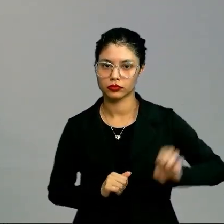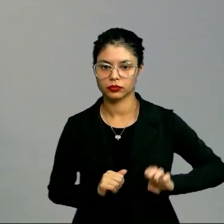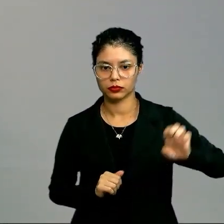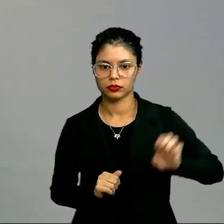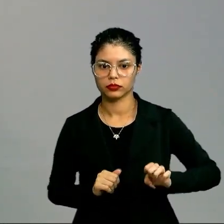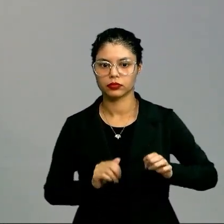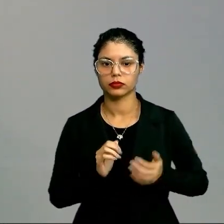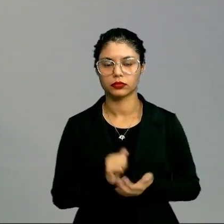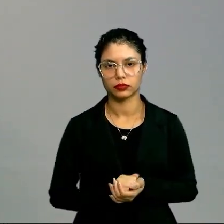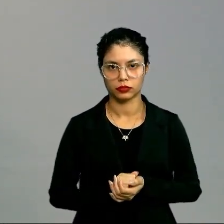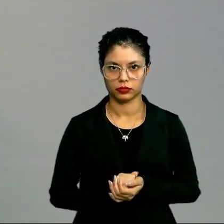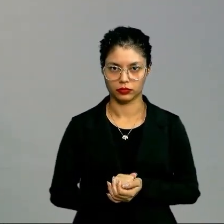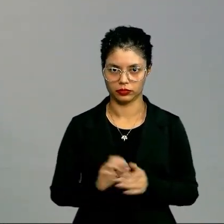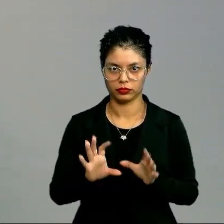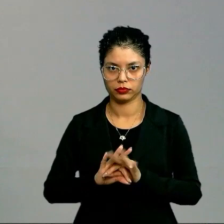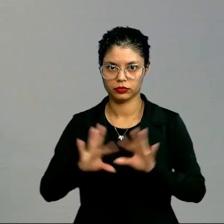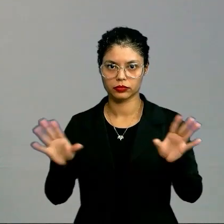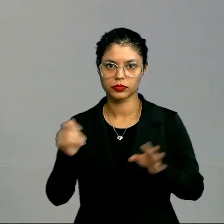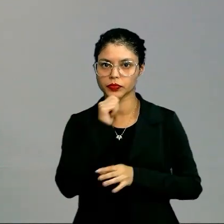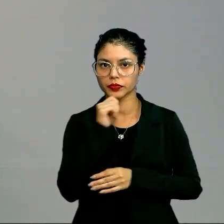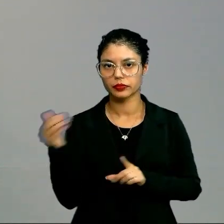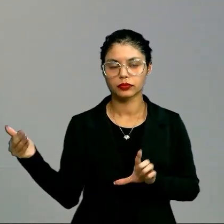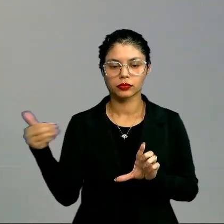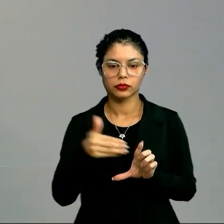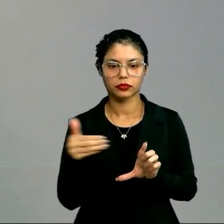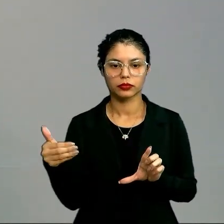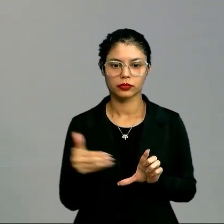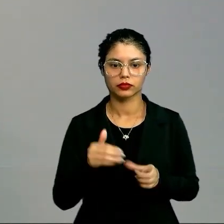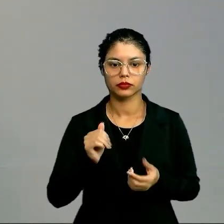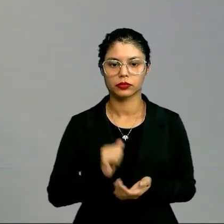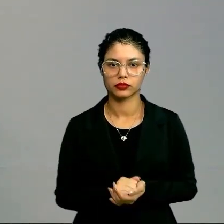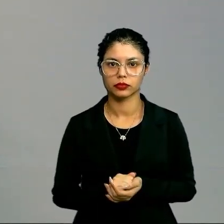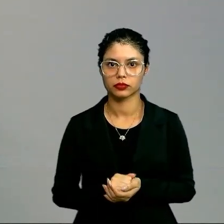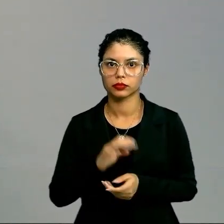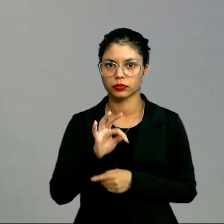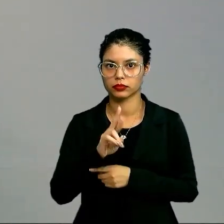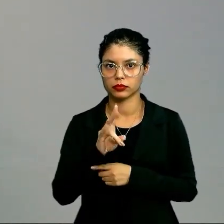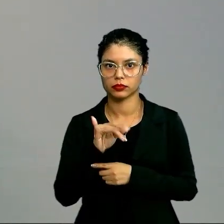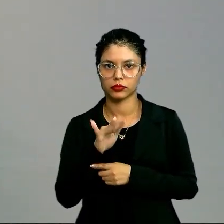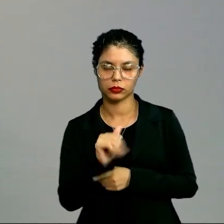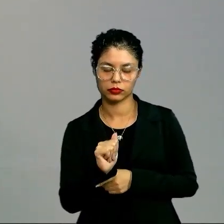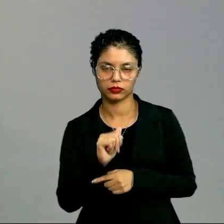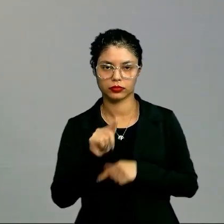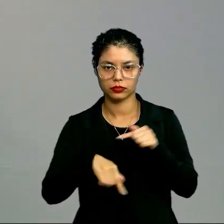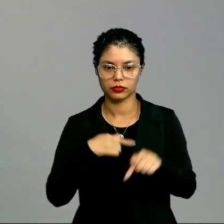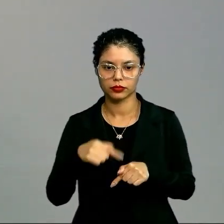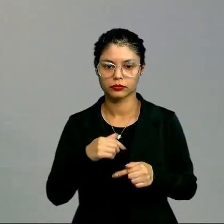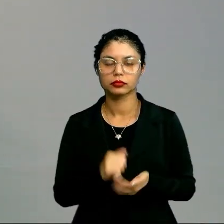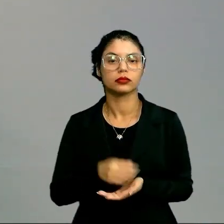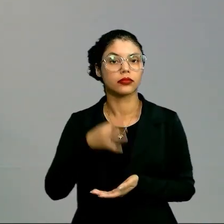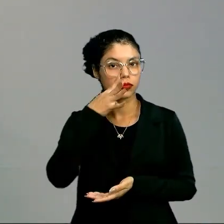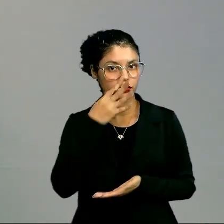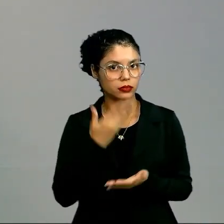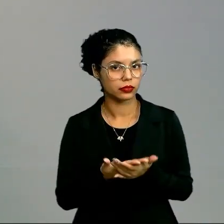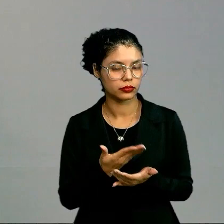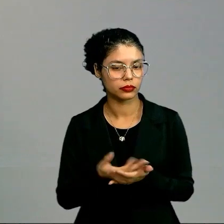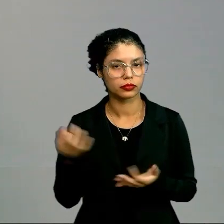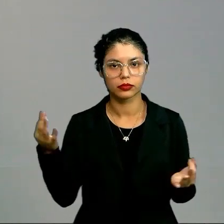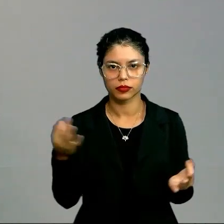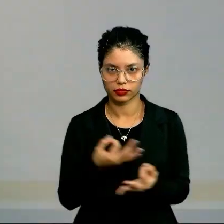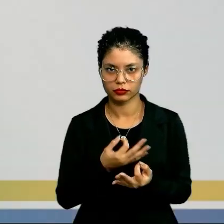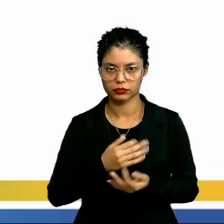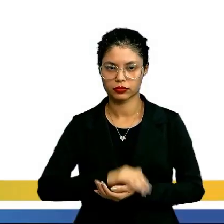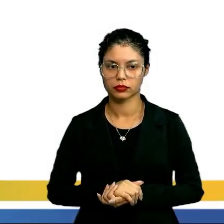esquerda, que liberam calor. Também tem na plataforma a aula de termoquímica, então vá lá e assista essa aula também.